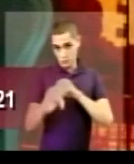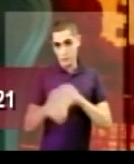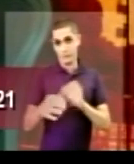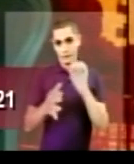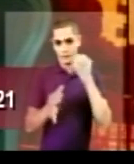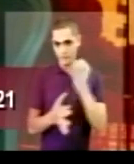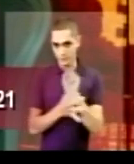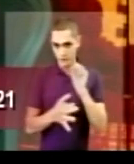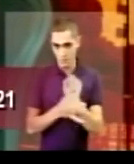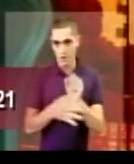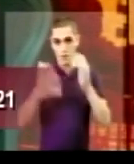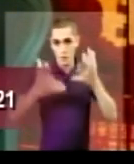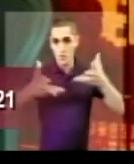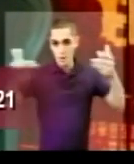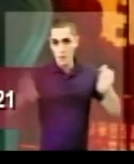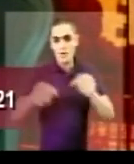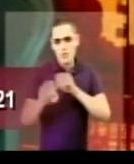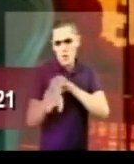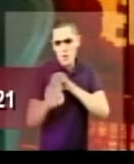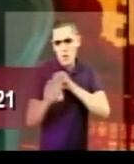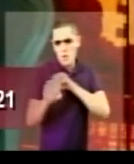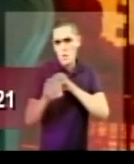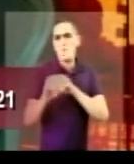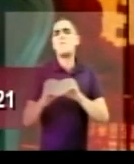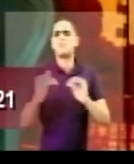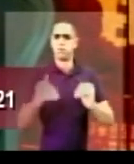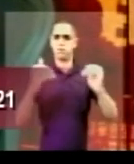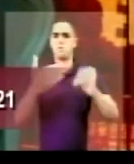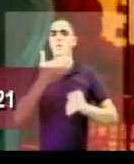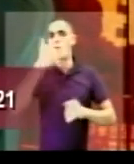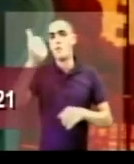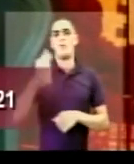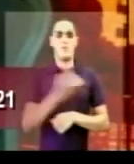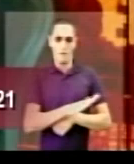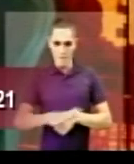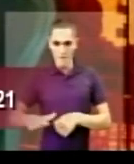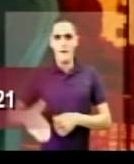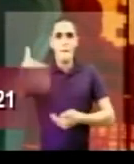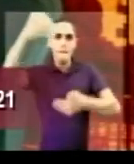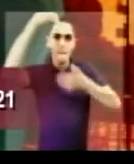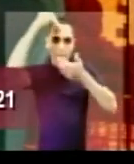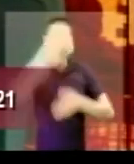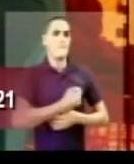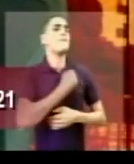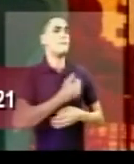de educação à altura das nossas crianças. Muito